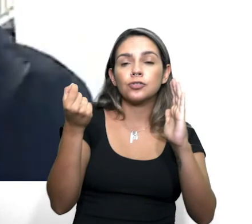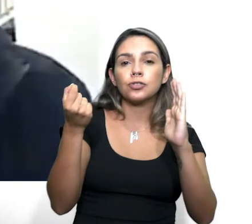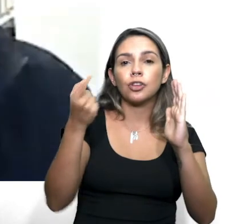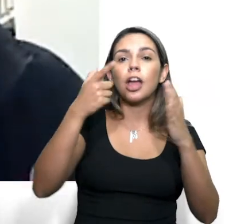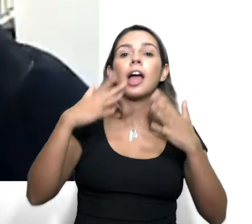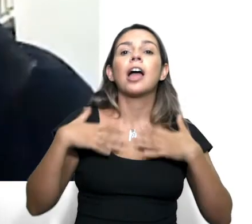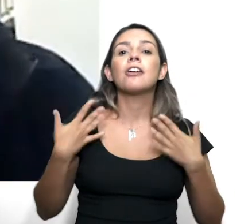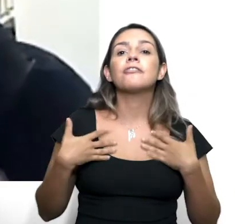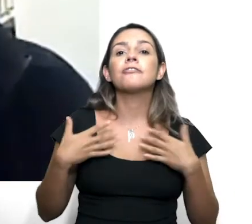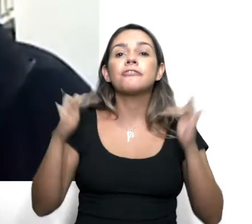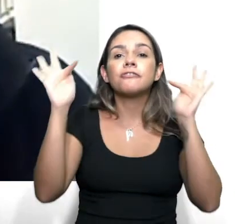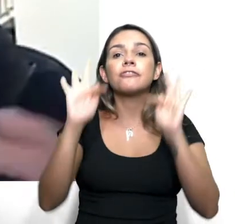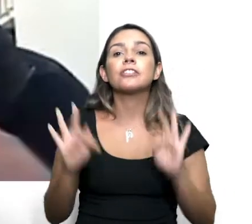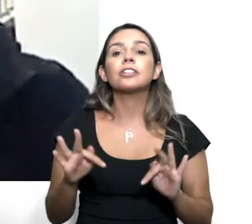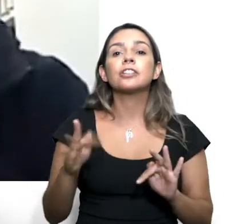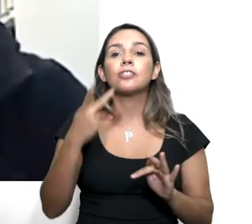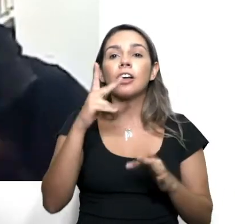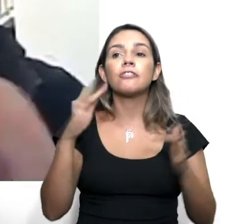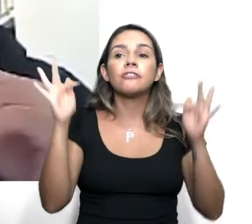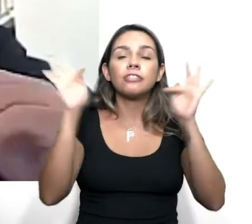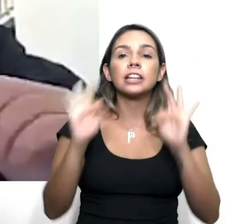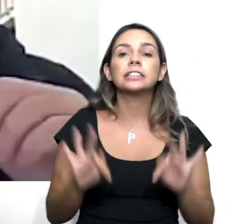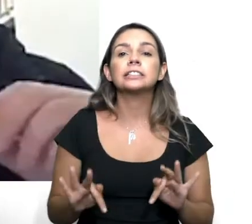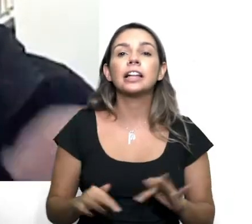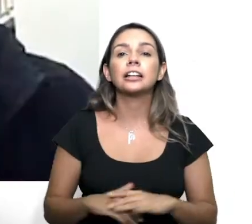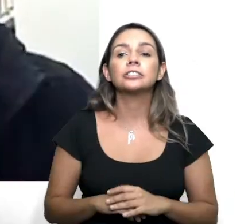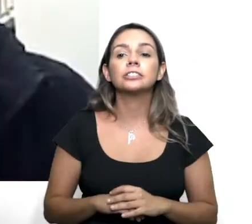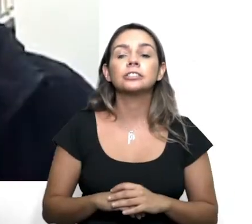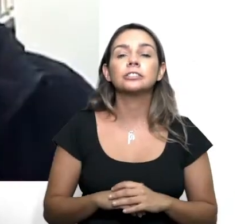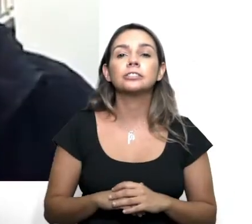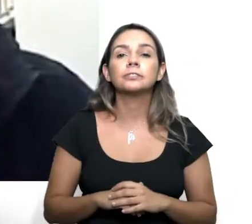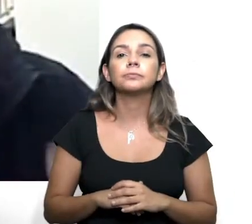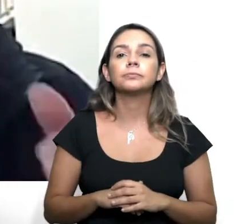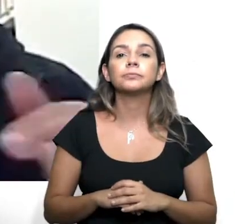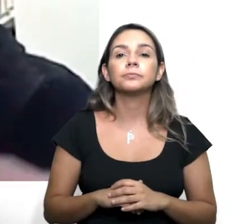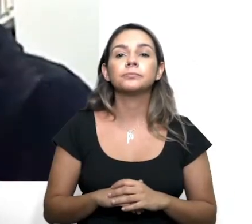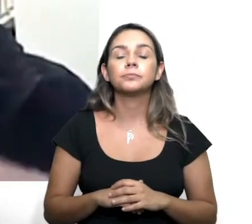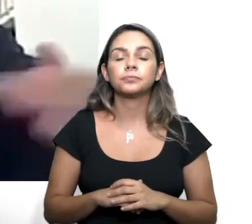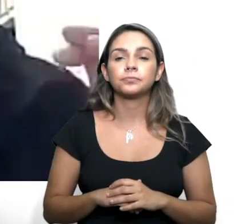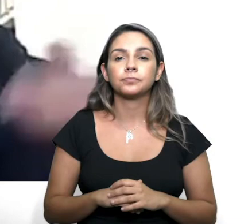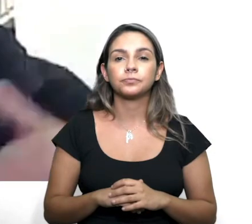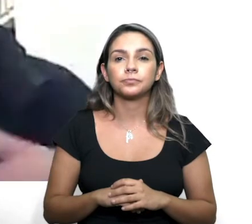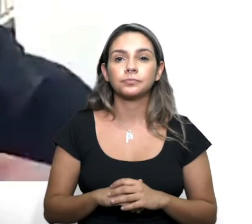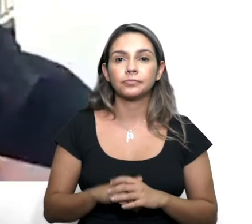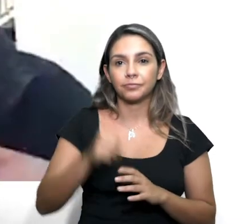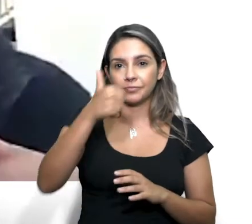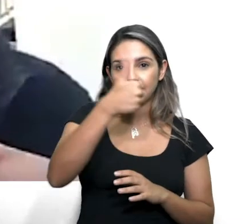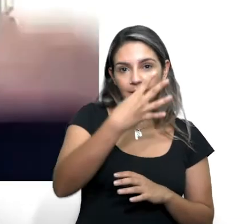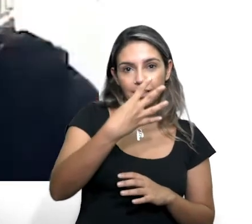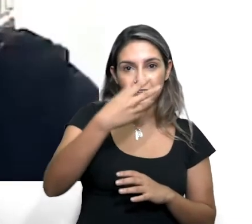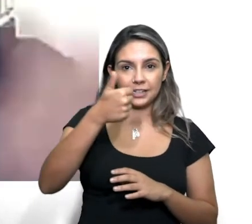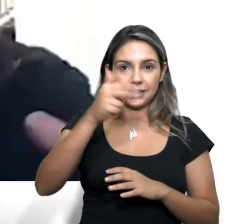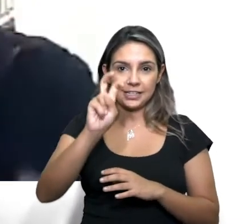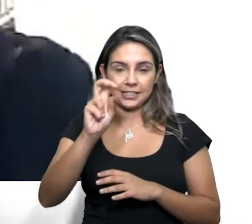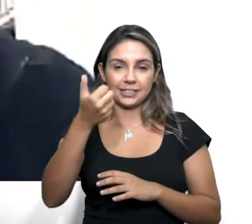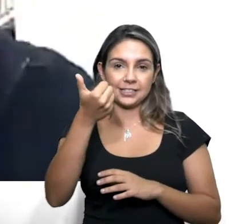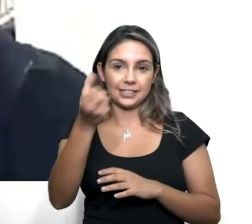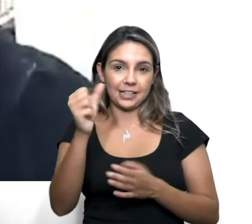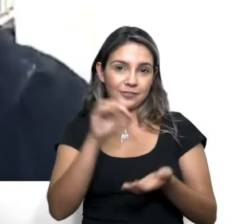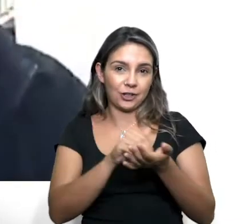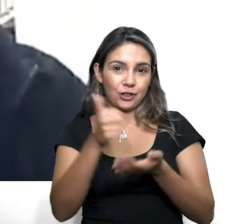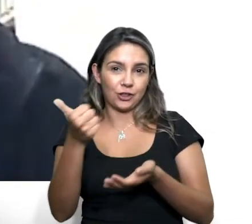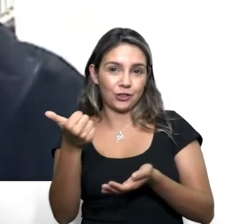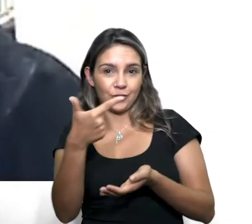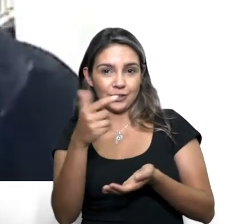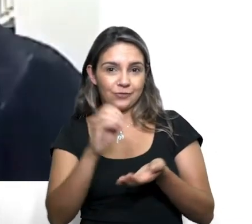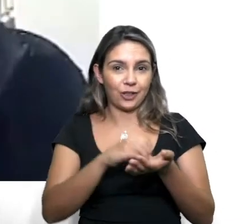à tua vida, à tua felicidade, se quisermos? E aparece 14, 15, 16, às vezes 12, às